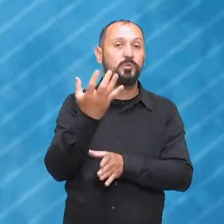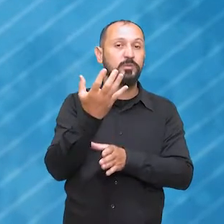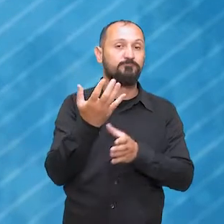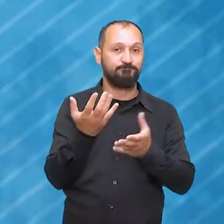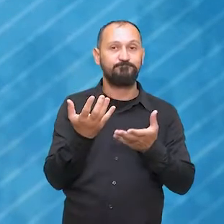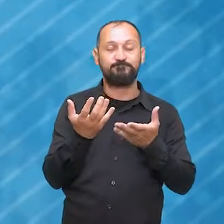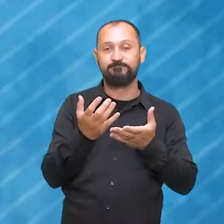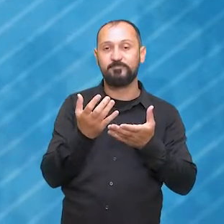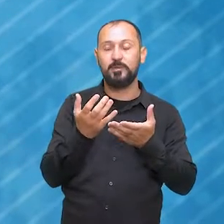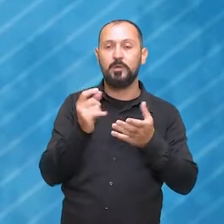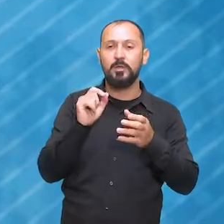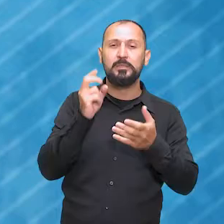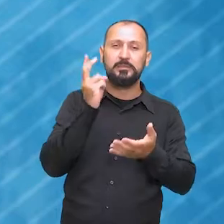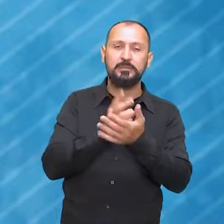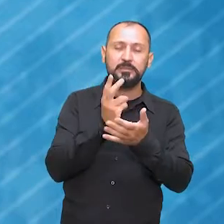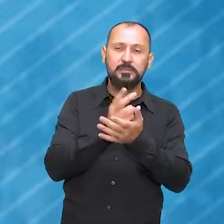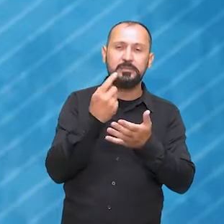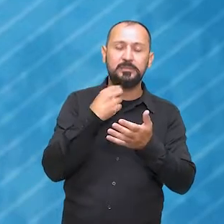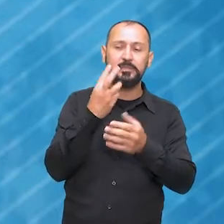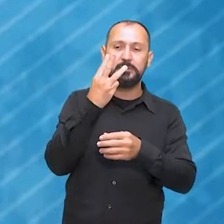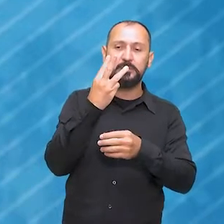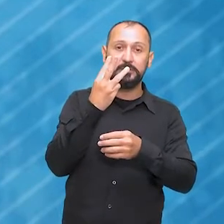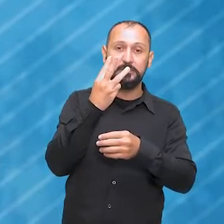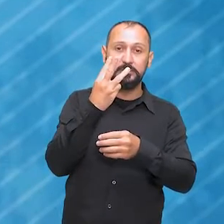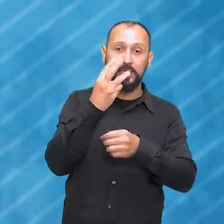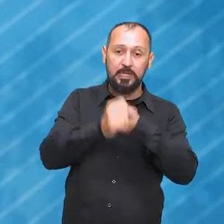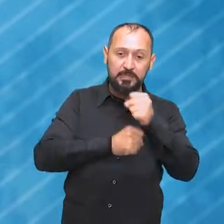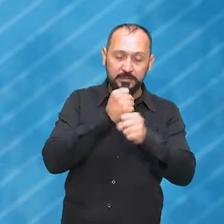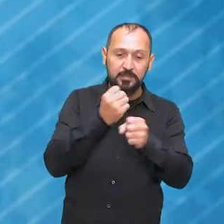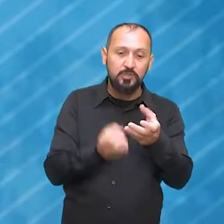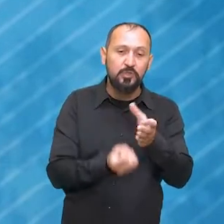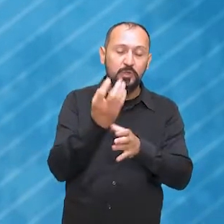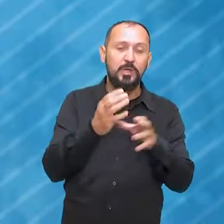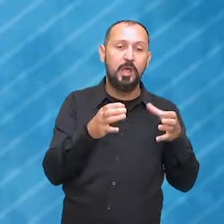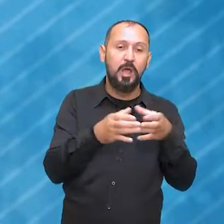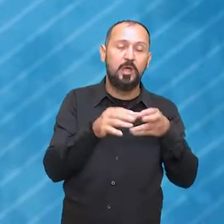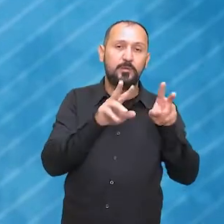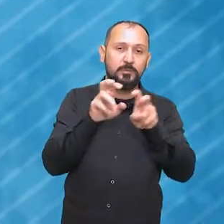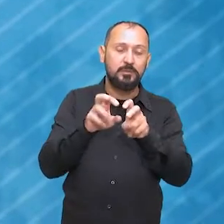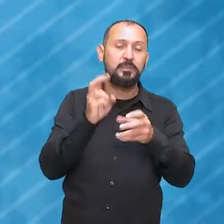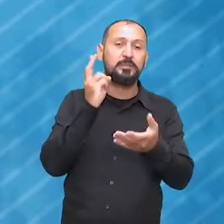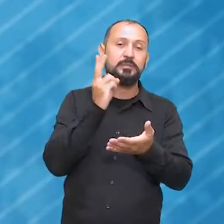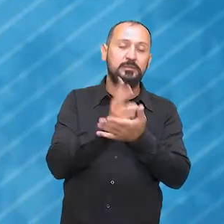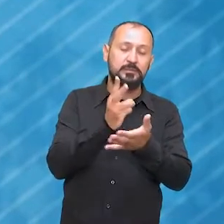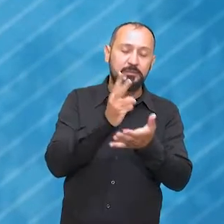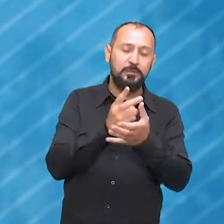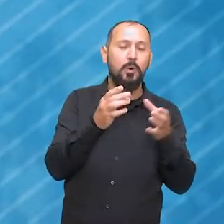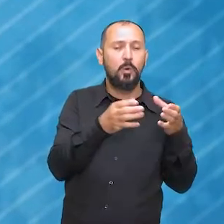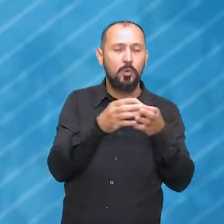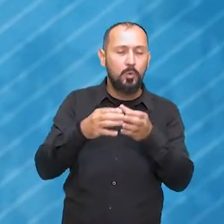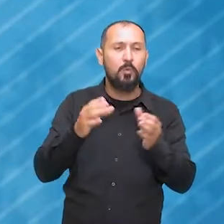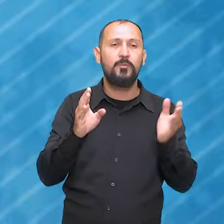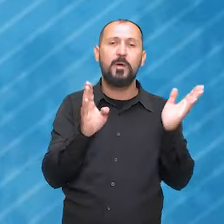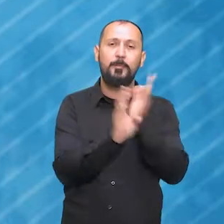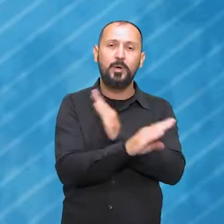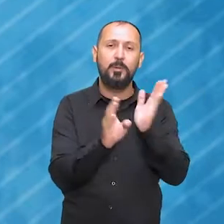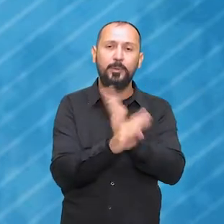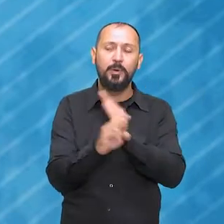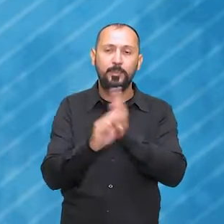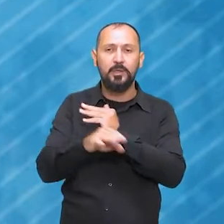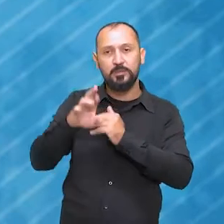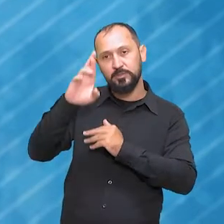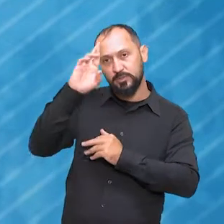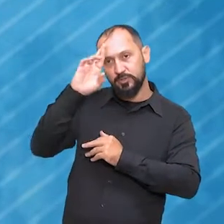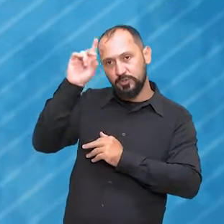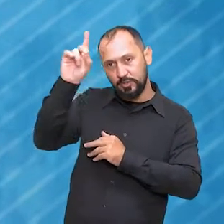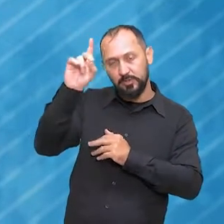sua criação, todo triênio a gente cria as comissões temporárias e renova toda a equipe, todos os membros,